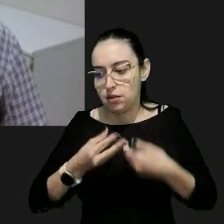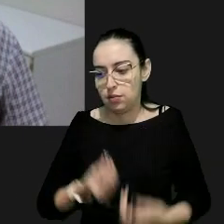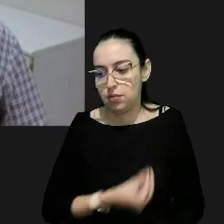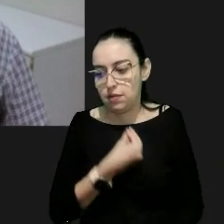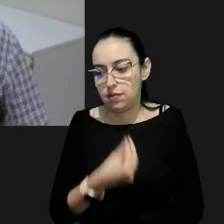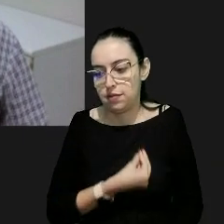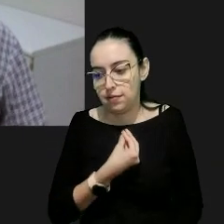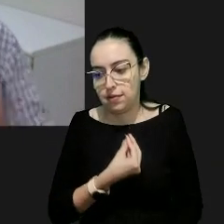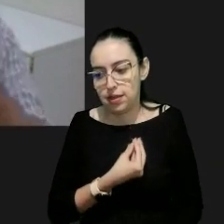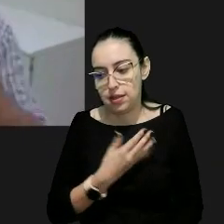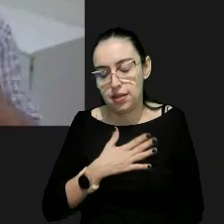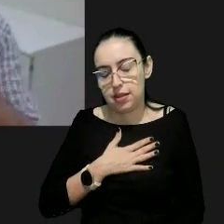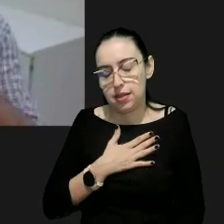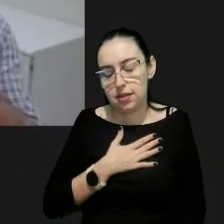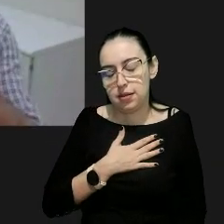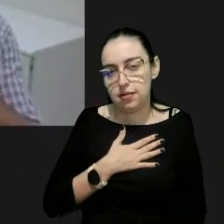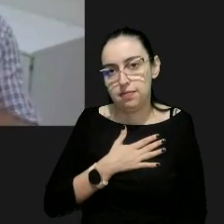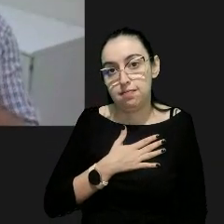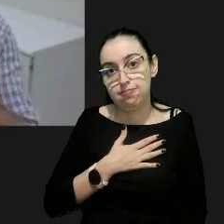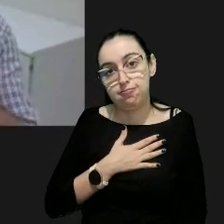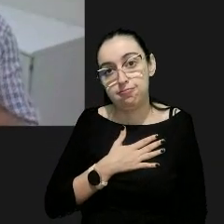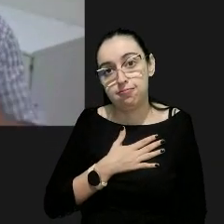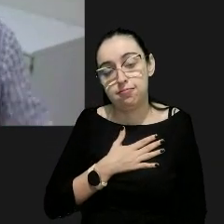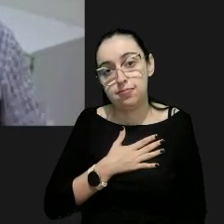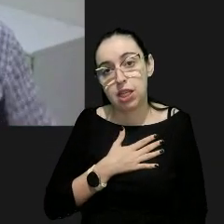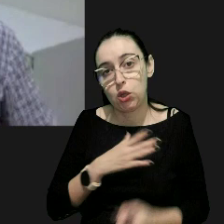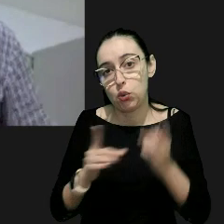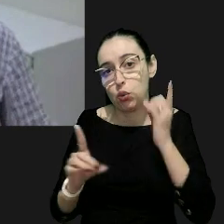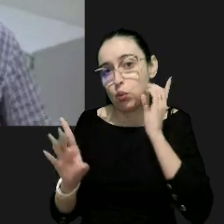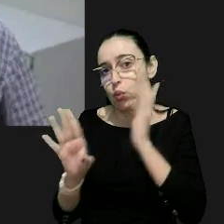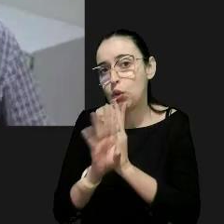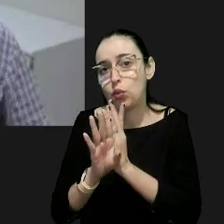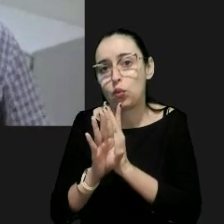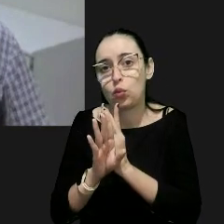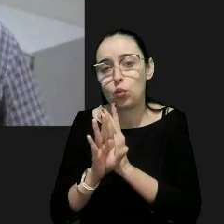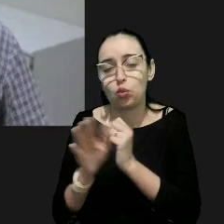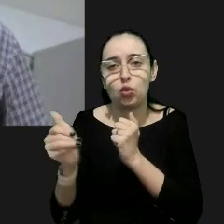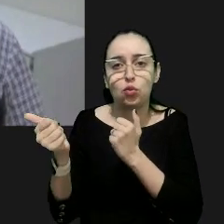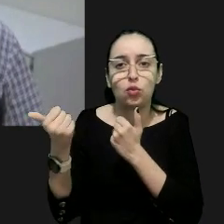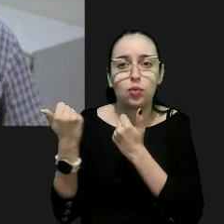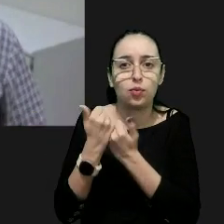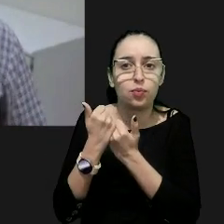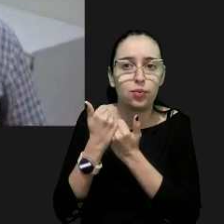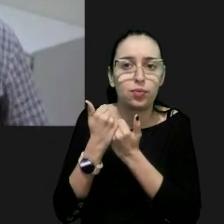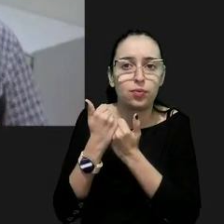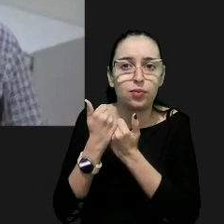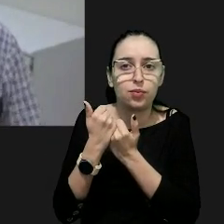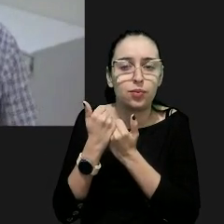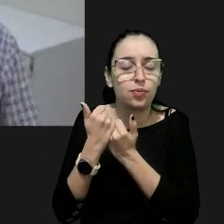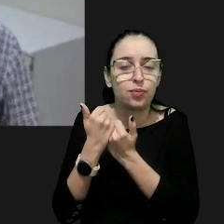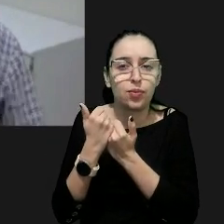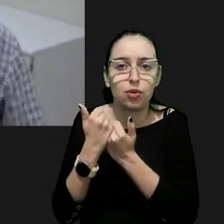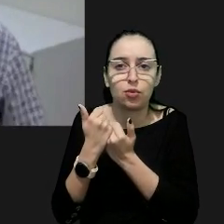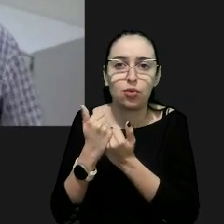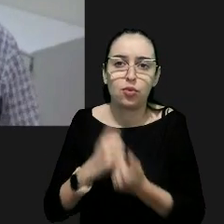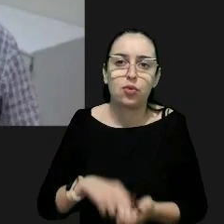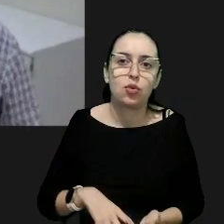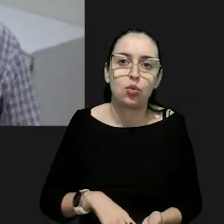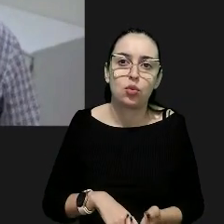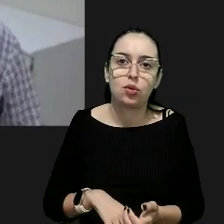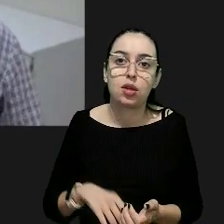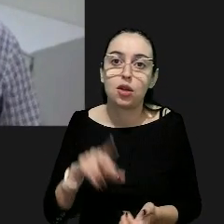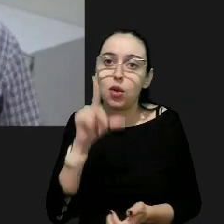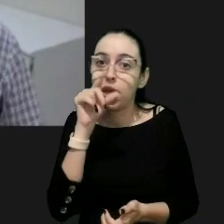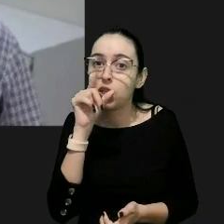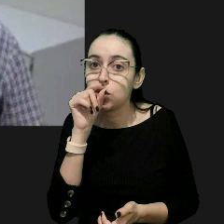muito mobilizada. A minha vida é essa. Então, quando eu encontro parceiros,